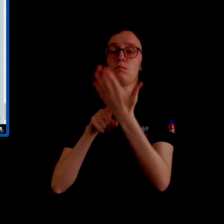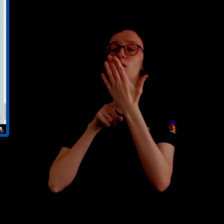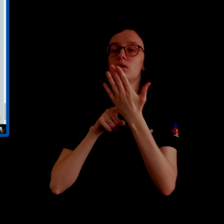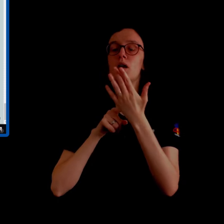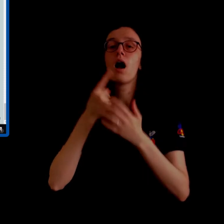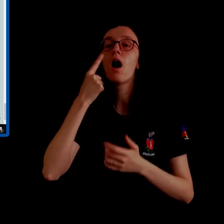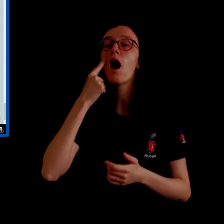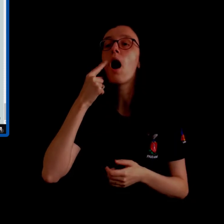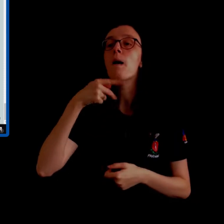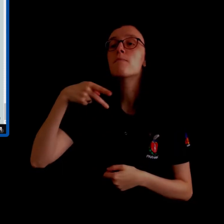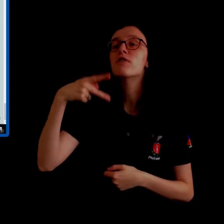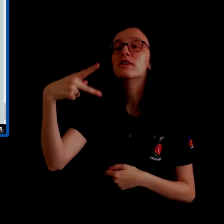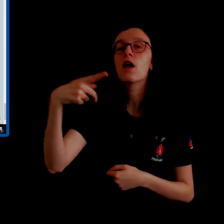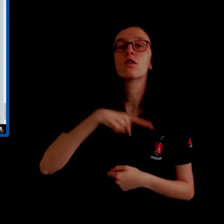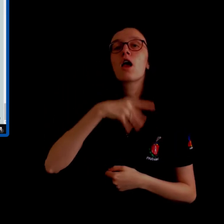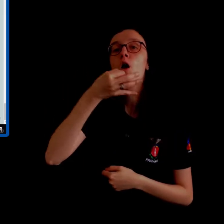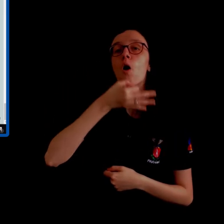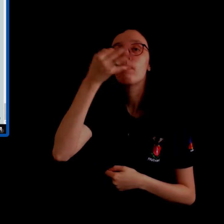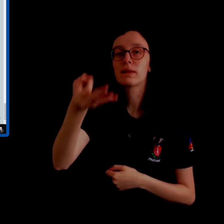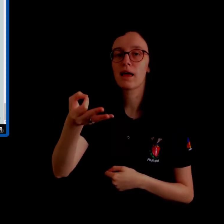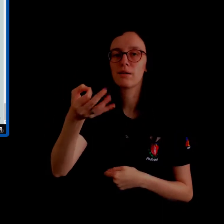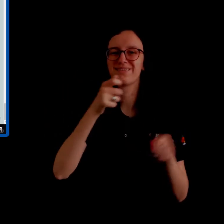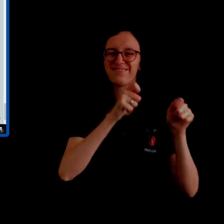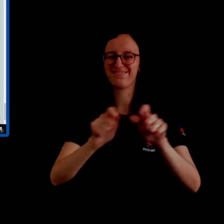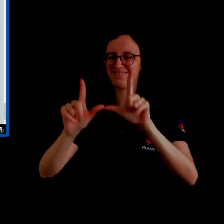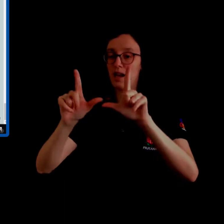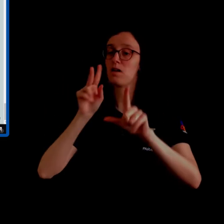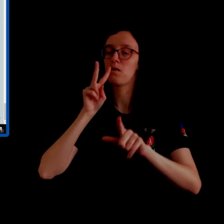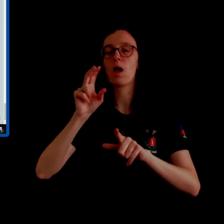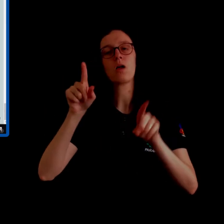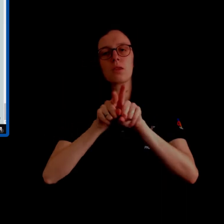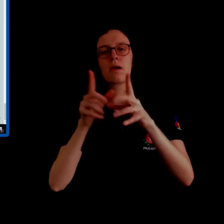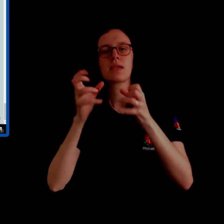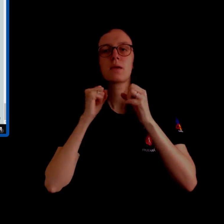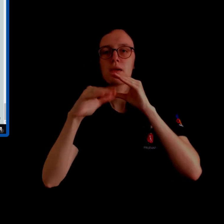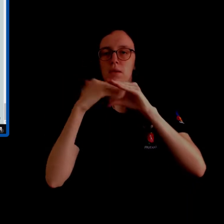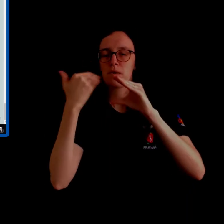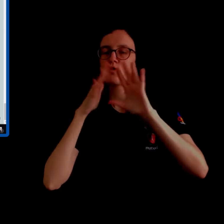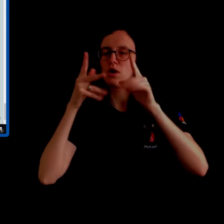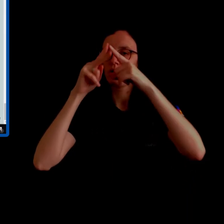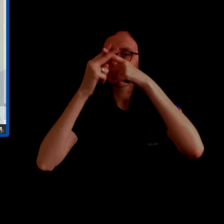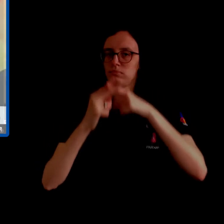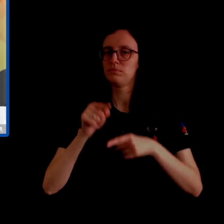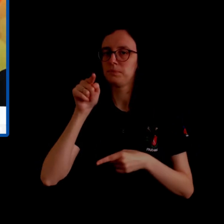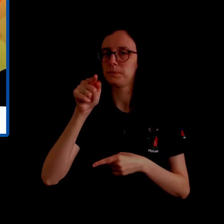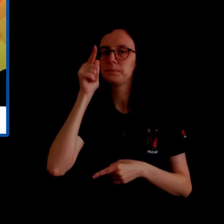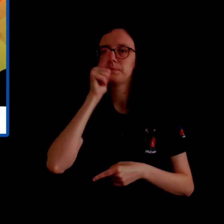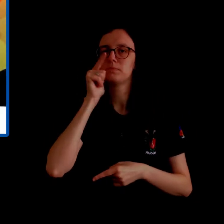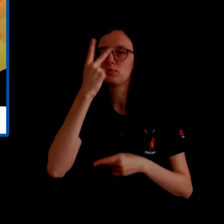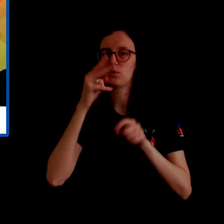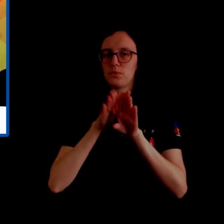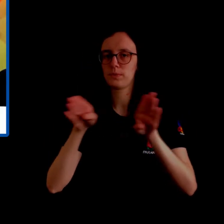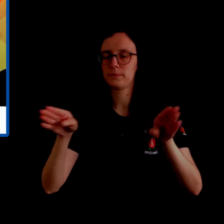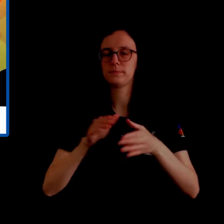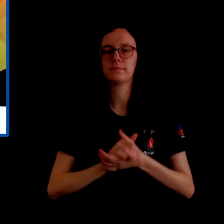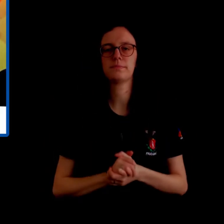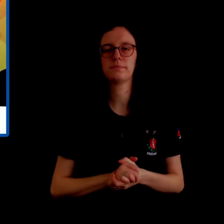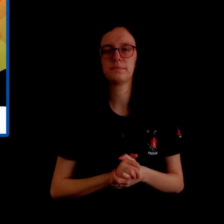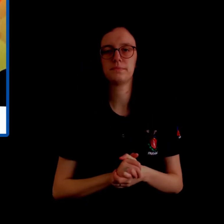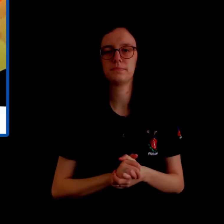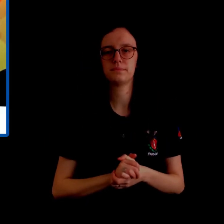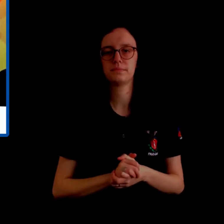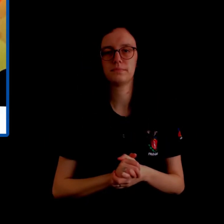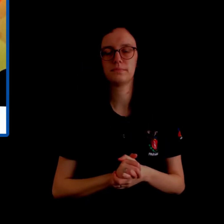um comentário para ele, ou ele também recebe no e-mail, tá? Nós configuramos para essas duas atividades. Então, ou